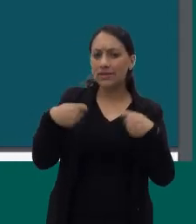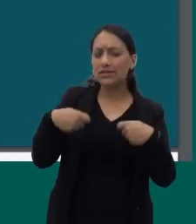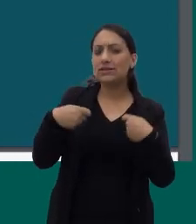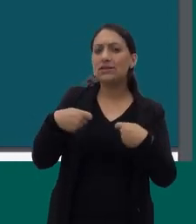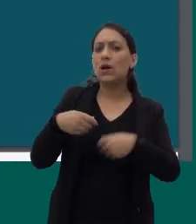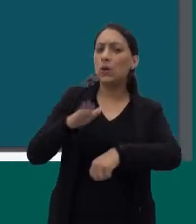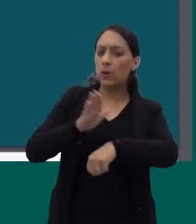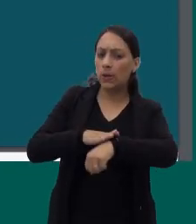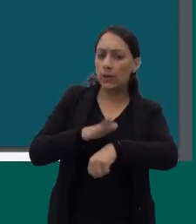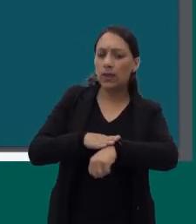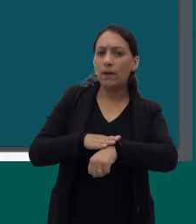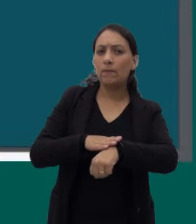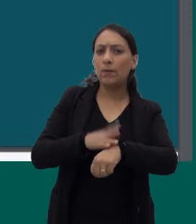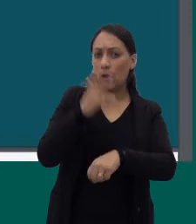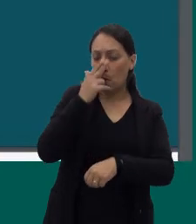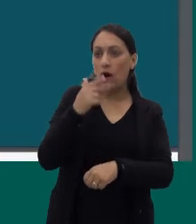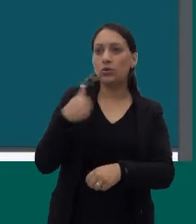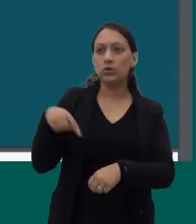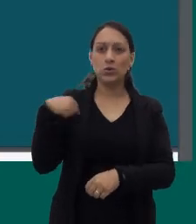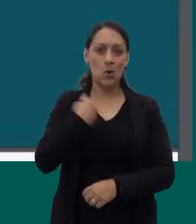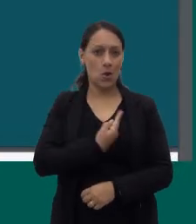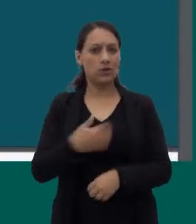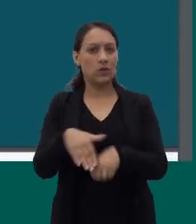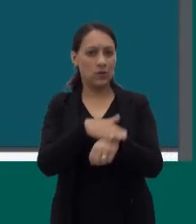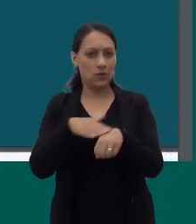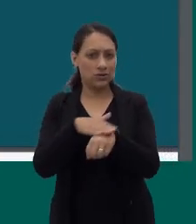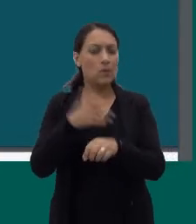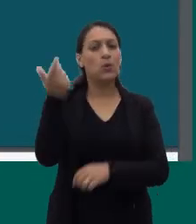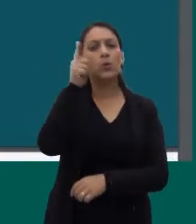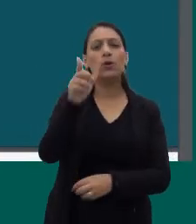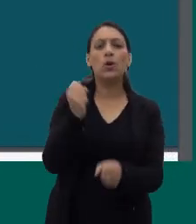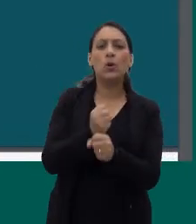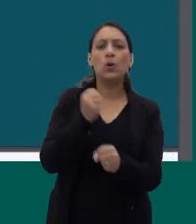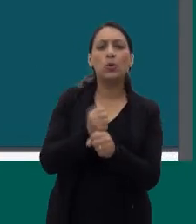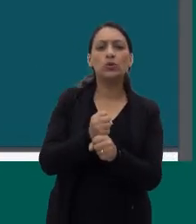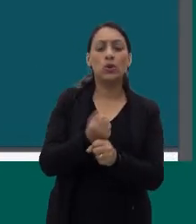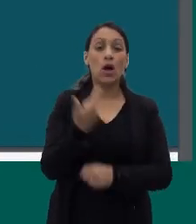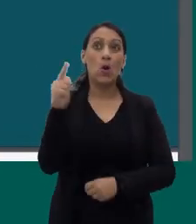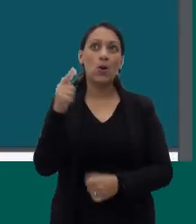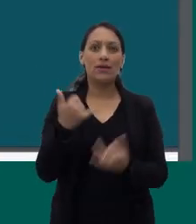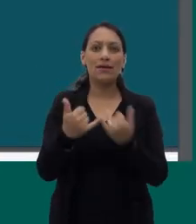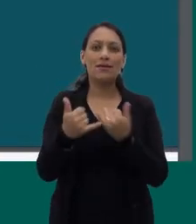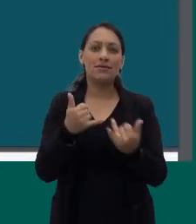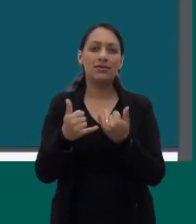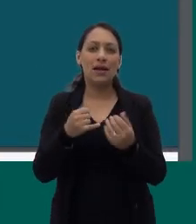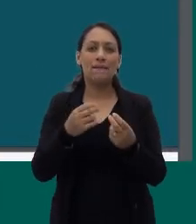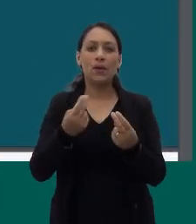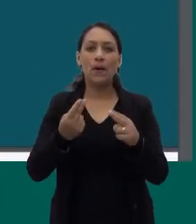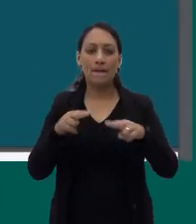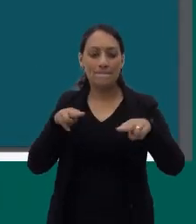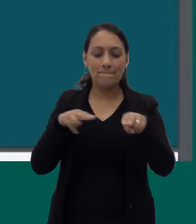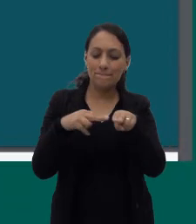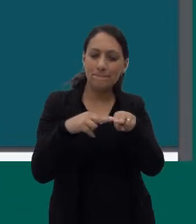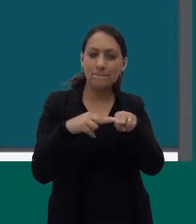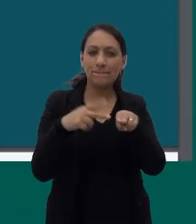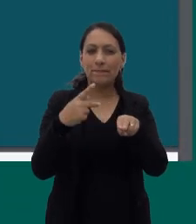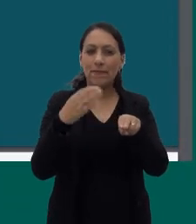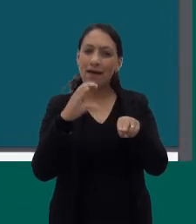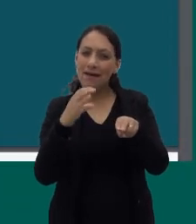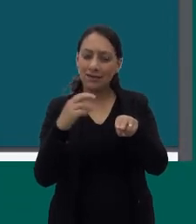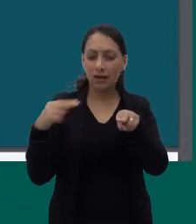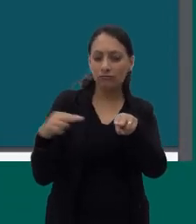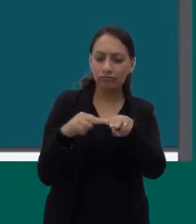um tempo, como a gente tem conversado, para conseguir construir essa outra peça, né, que dê conta de